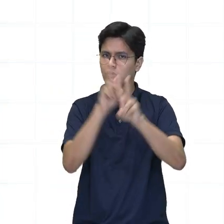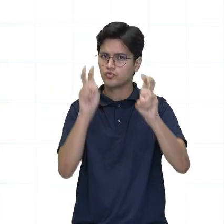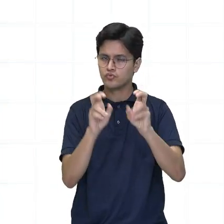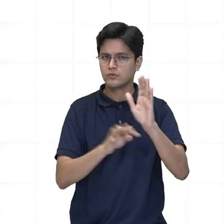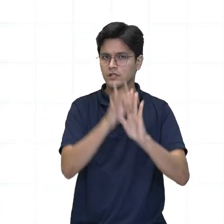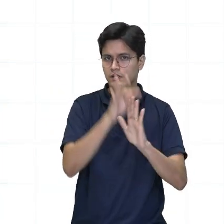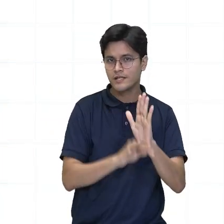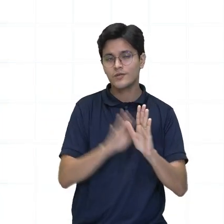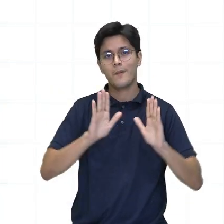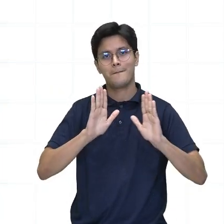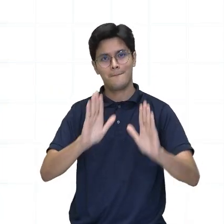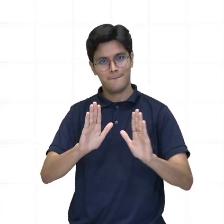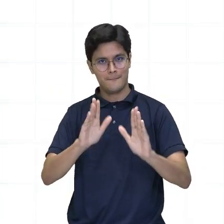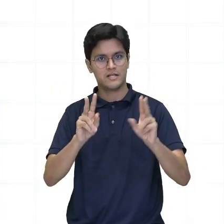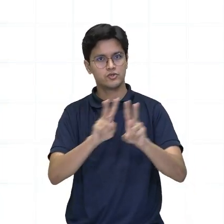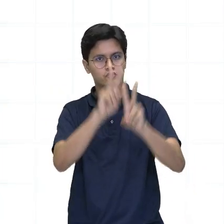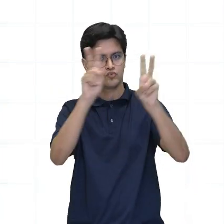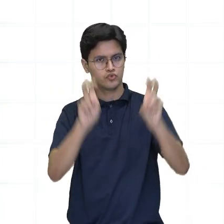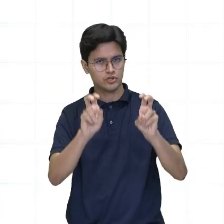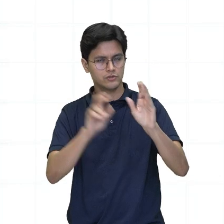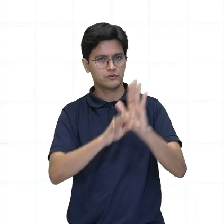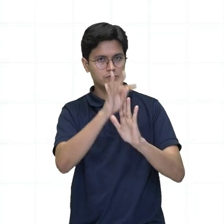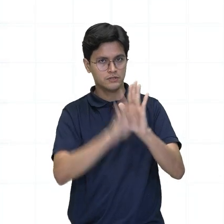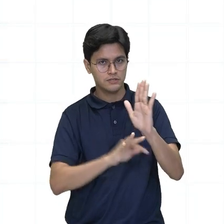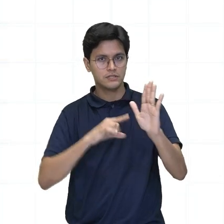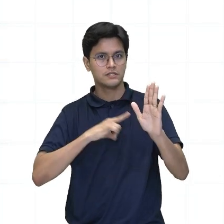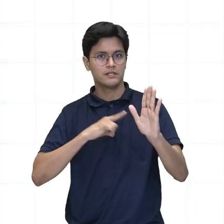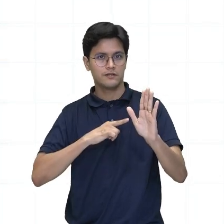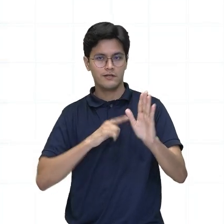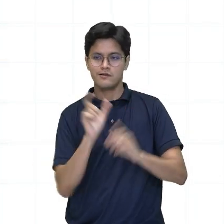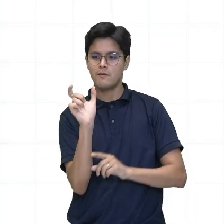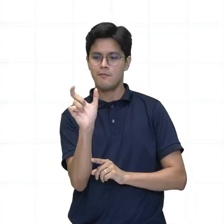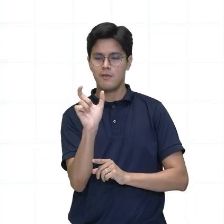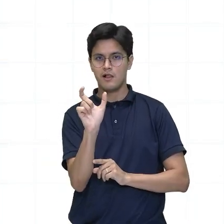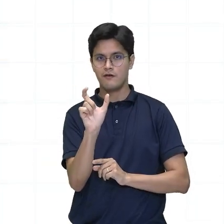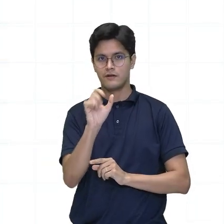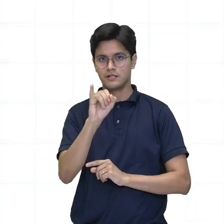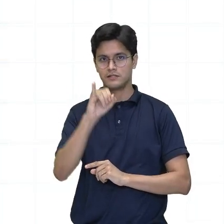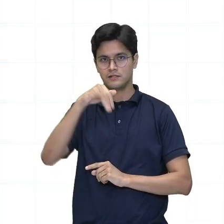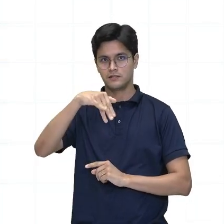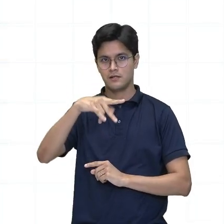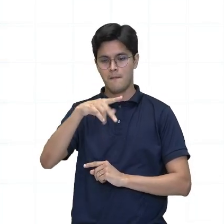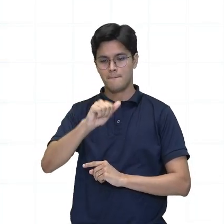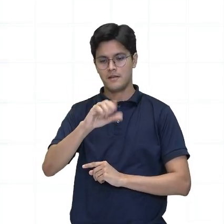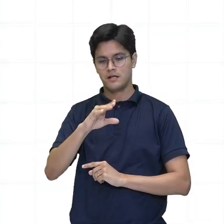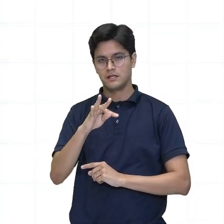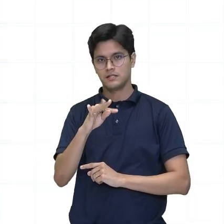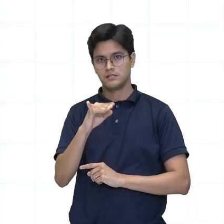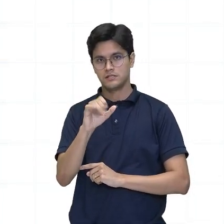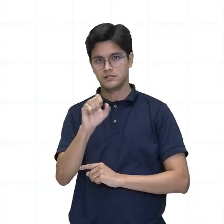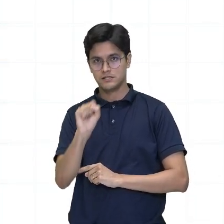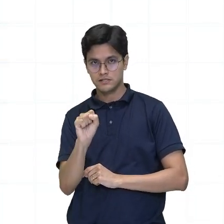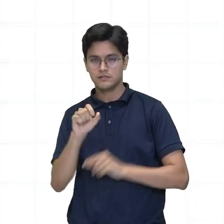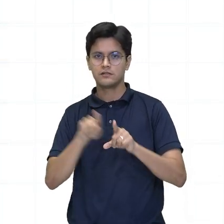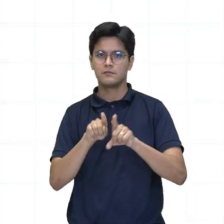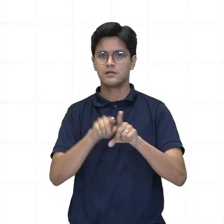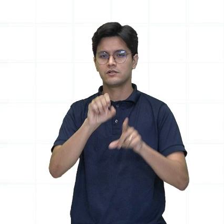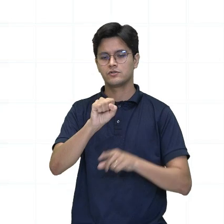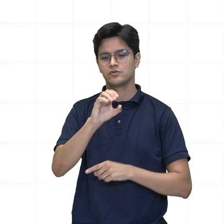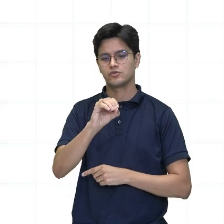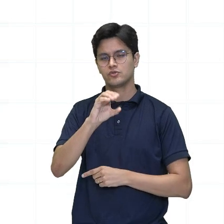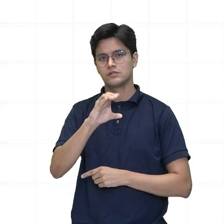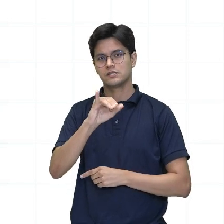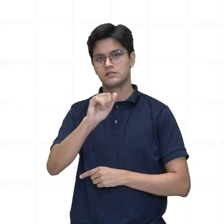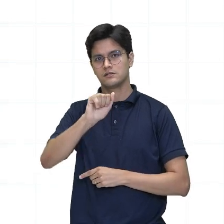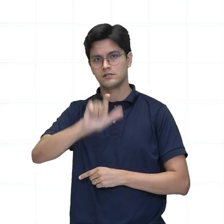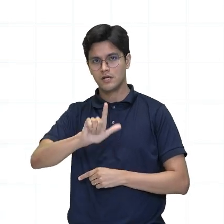título, lá mesmo tem impacts, a palavra impact, que significa impactos, social media, family,